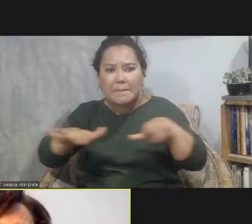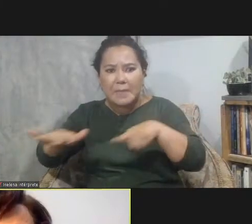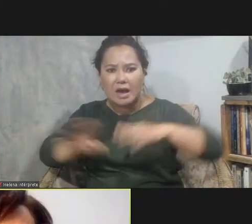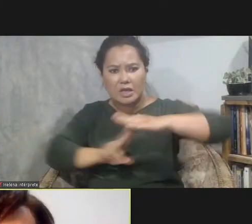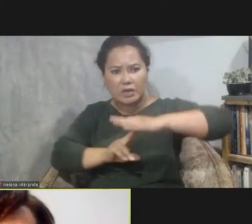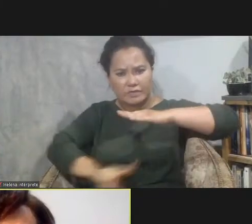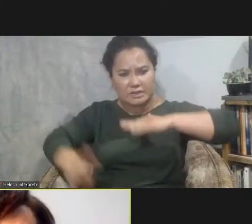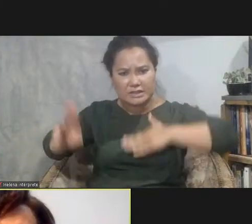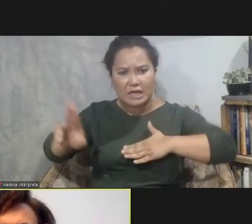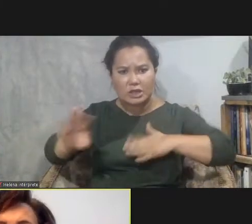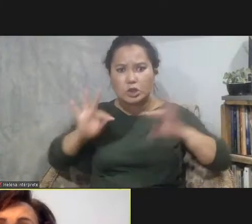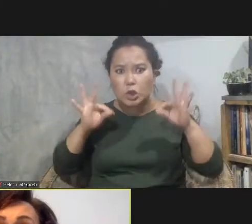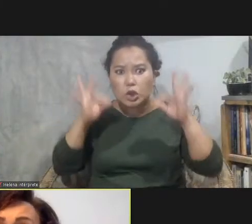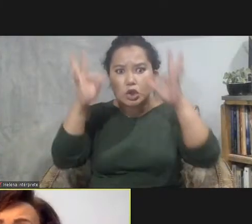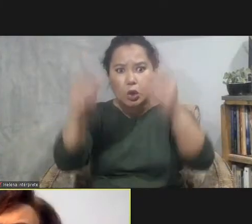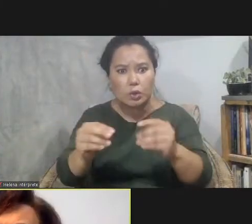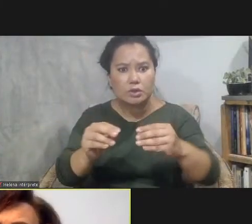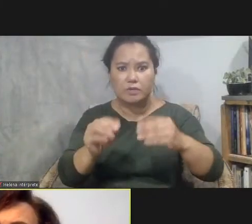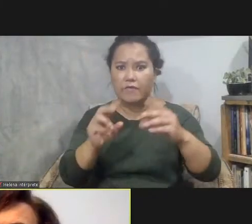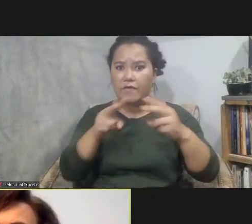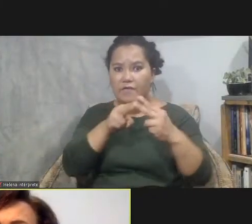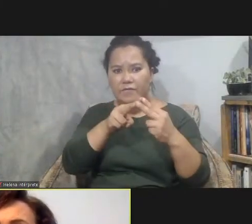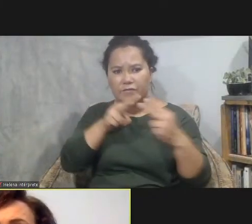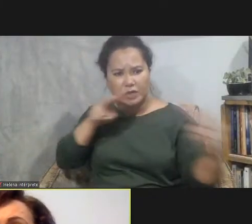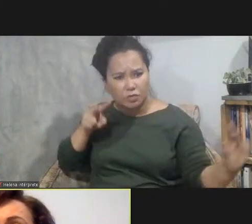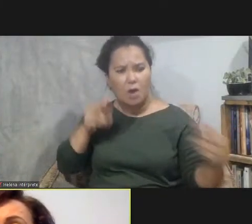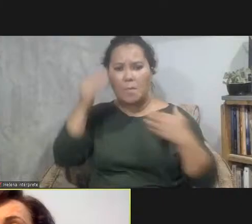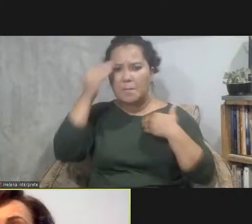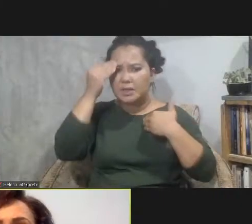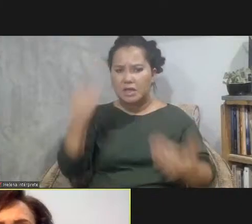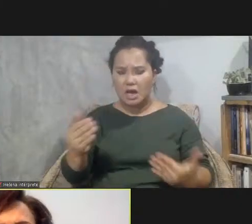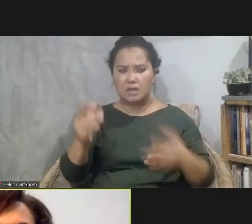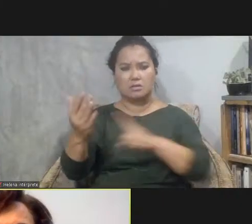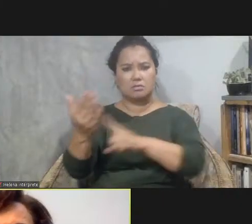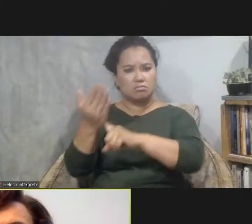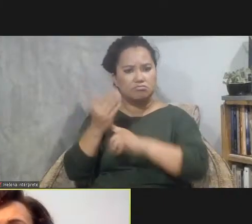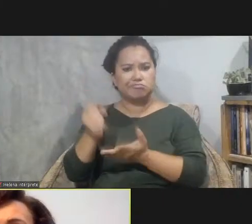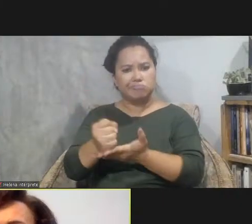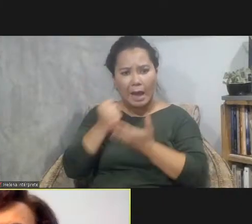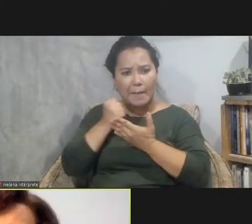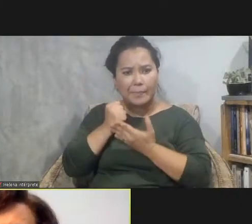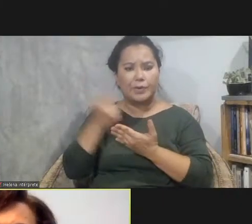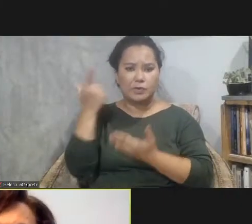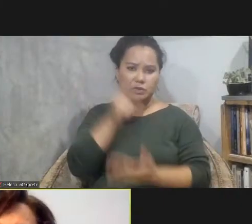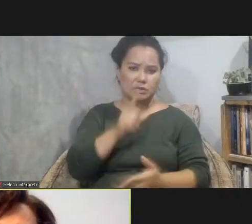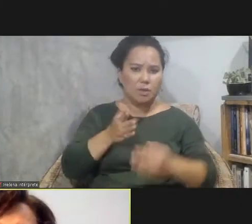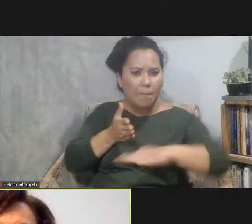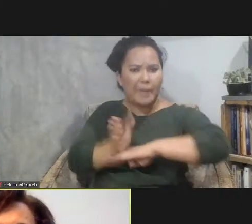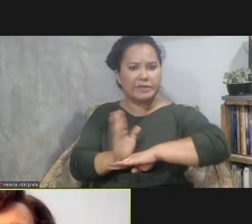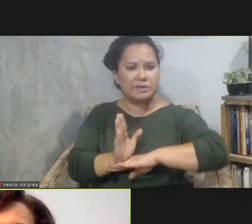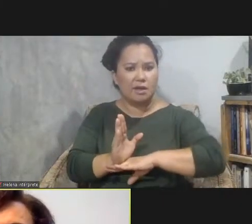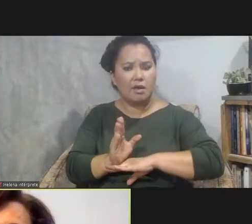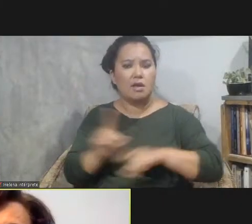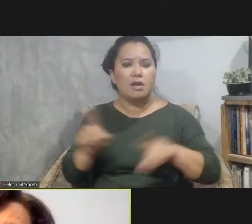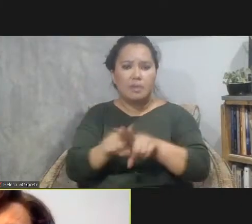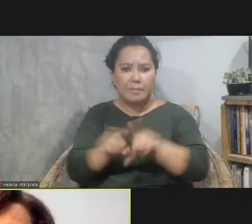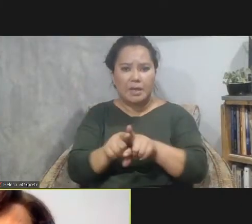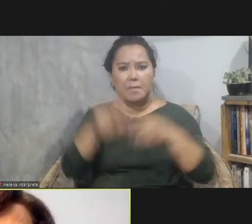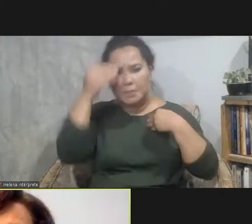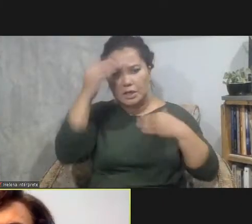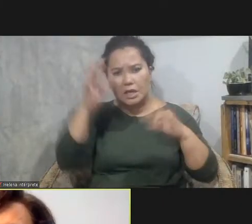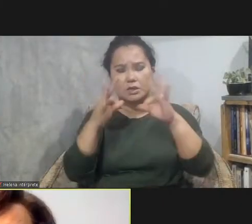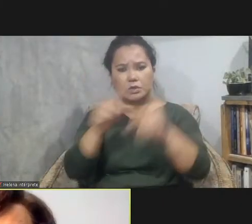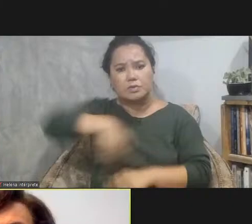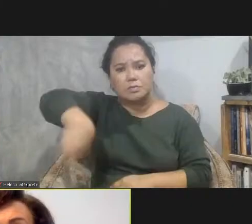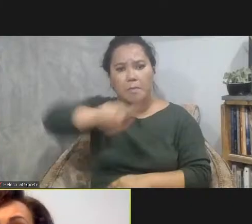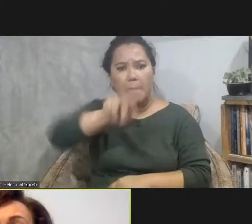essa decisão. Os diretores e diretoras das unidades acadêmicas, que junto com docentes e técnicos